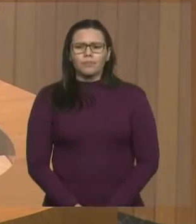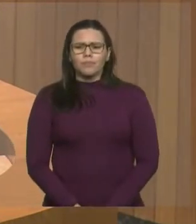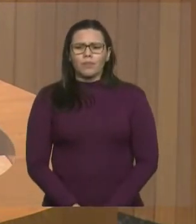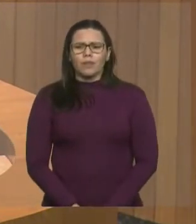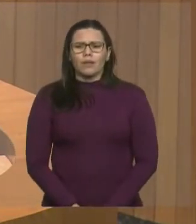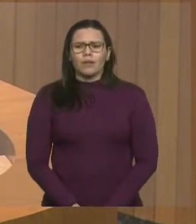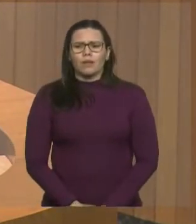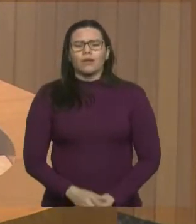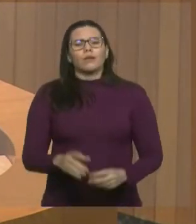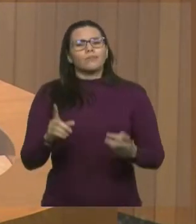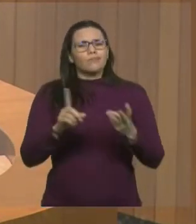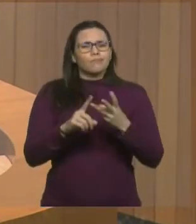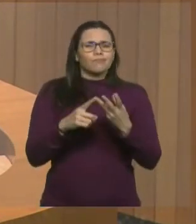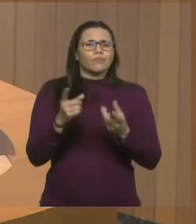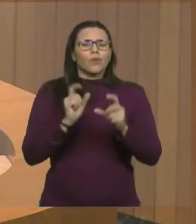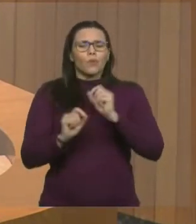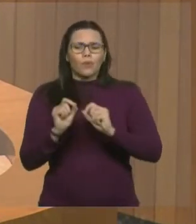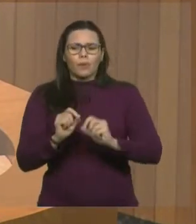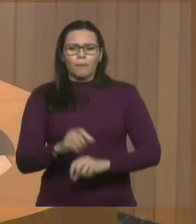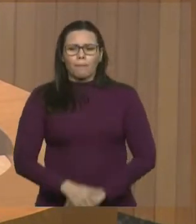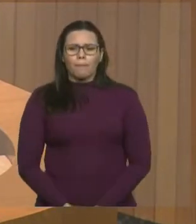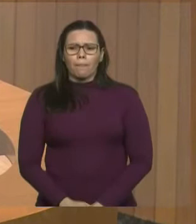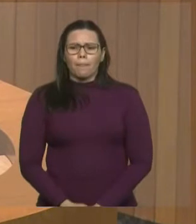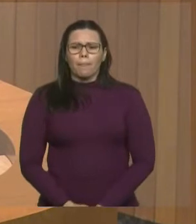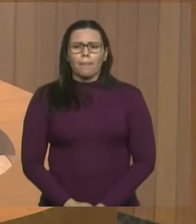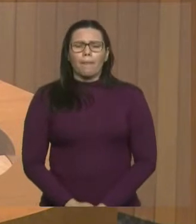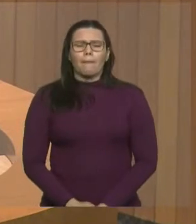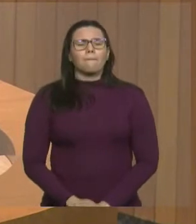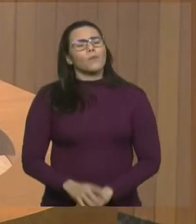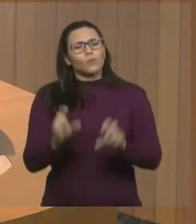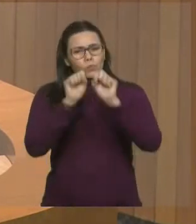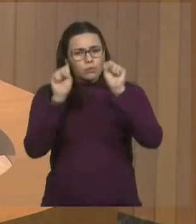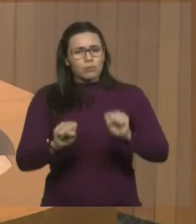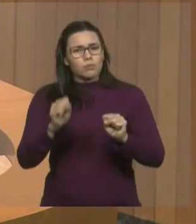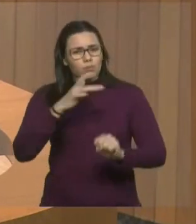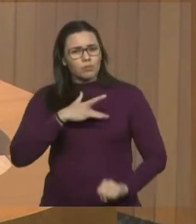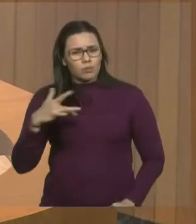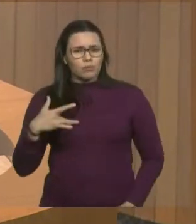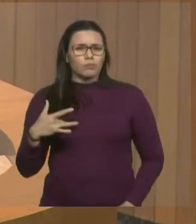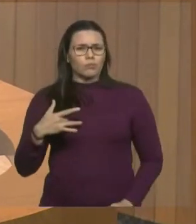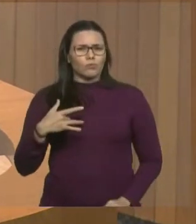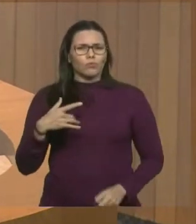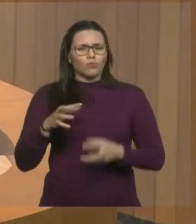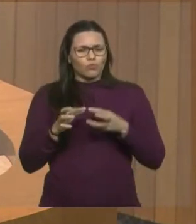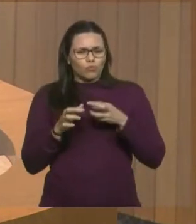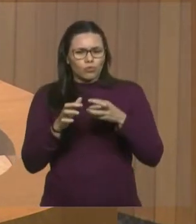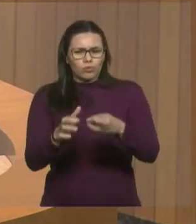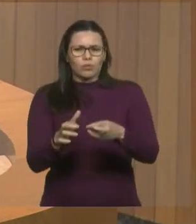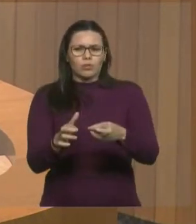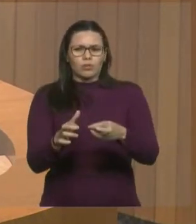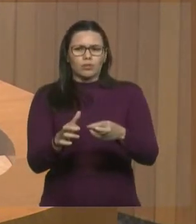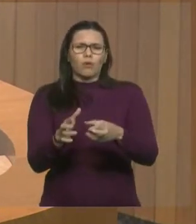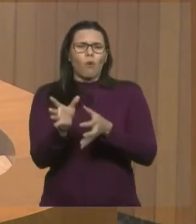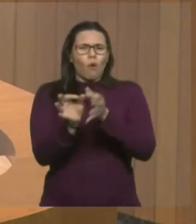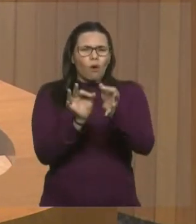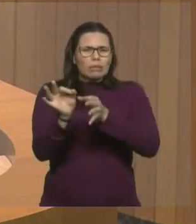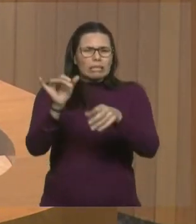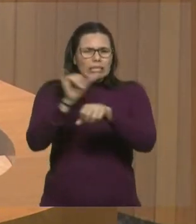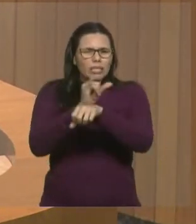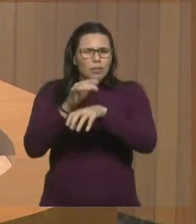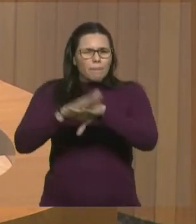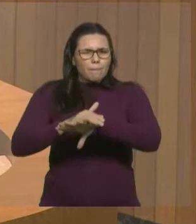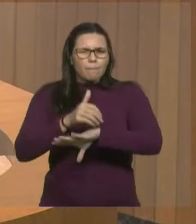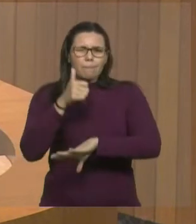terceiro é dimensionar a própria rede de atendimento em oncologia no estado de uma maneira mais adequada, que esse é o